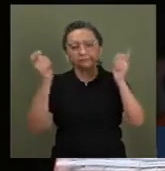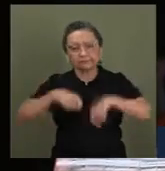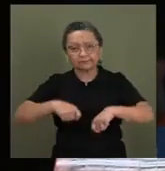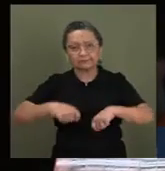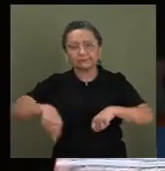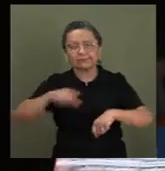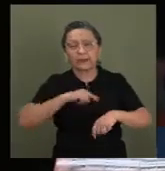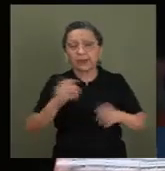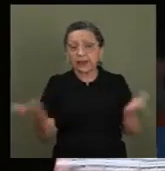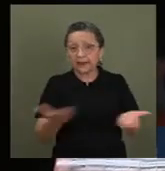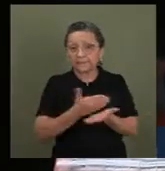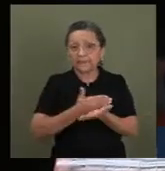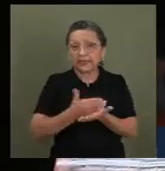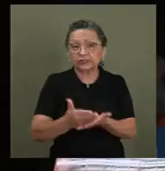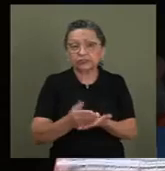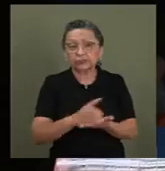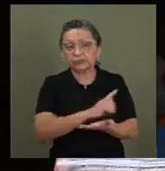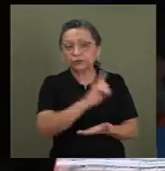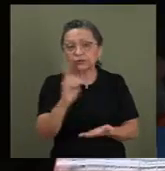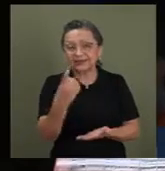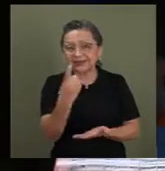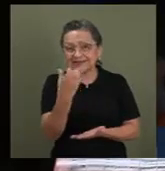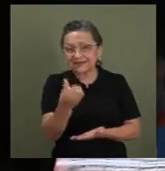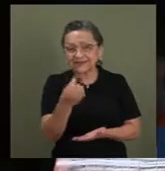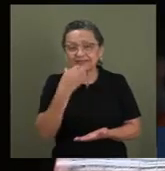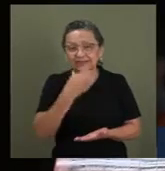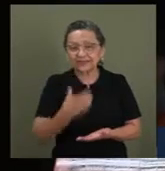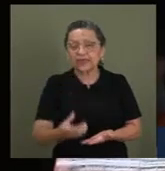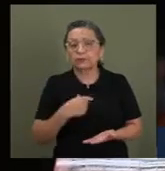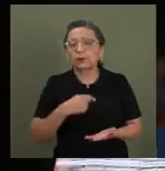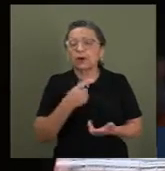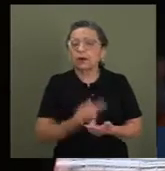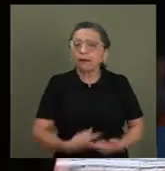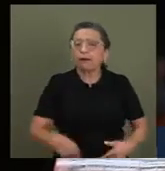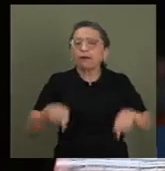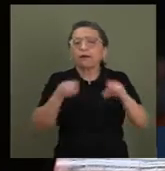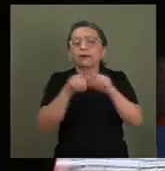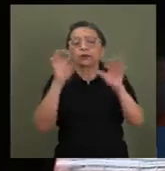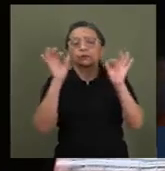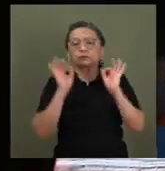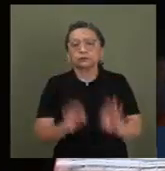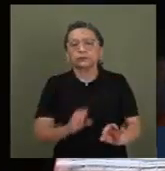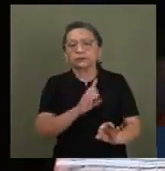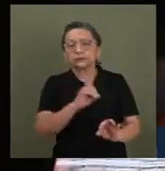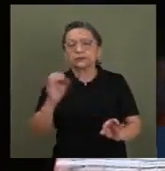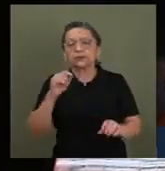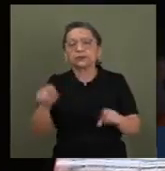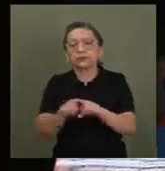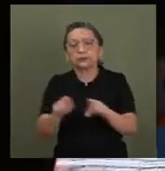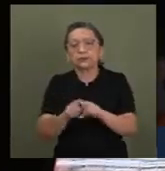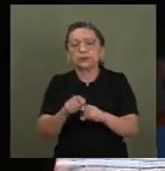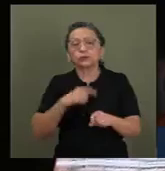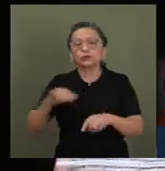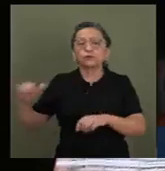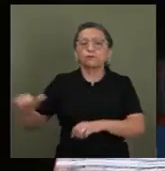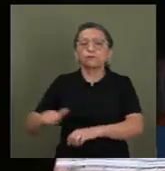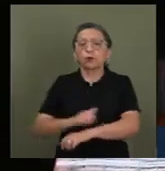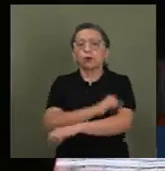a partir de 16 de dezembro, o restabelecimento total, inclusive dos